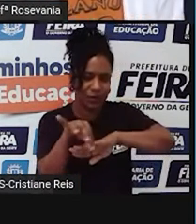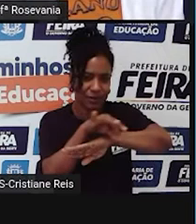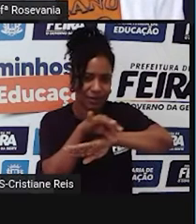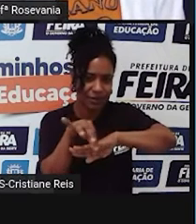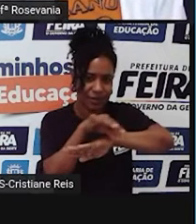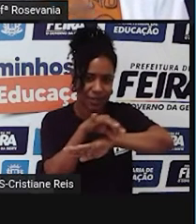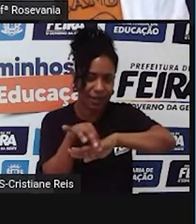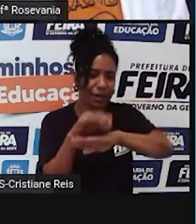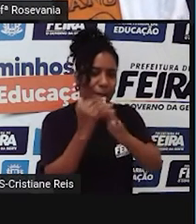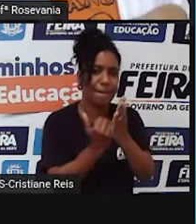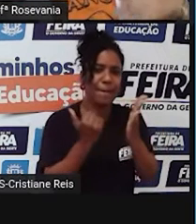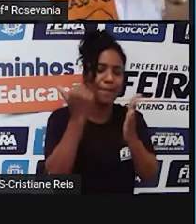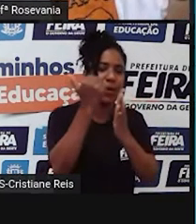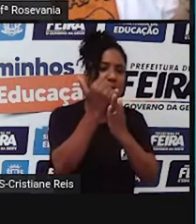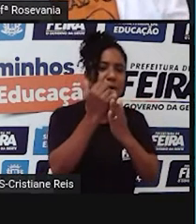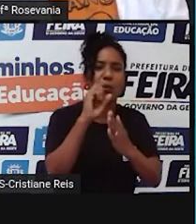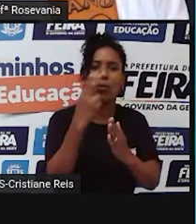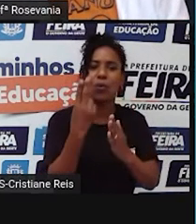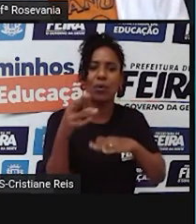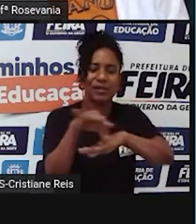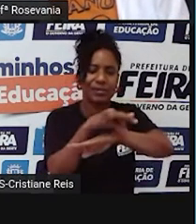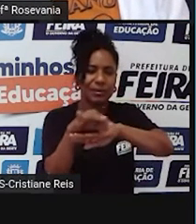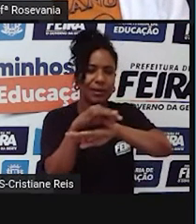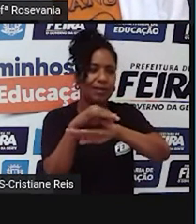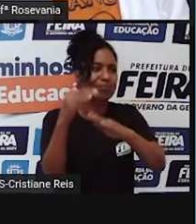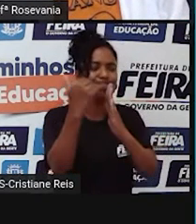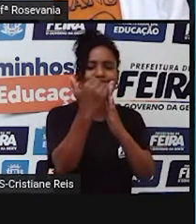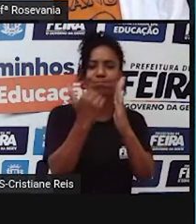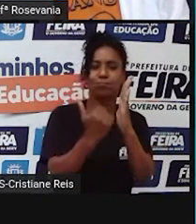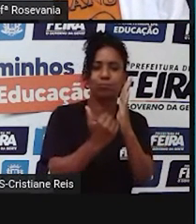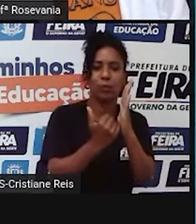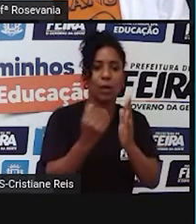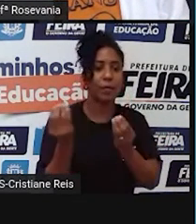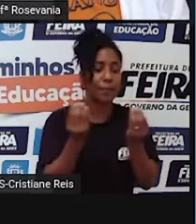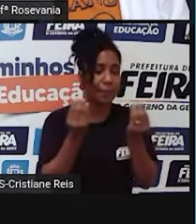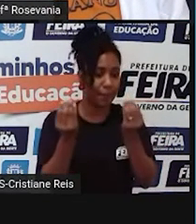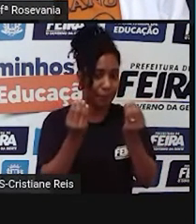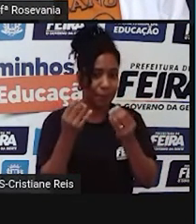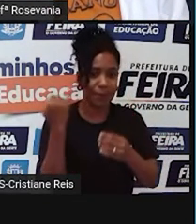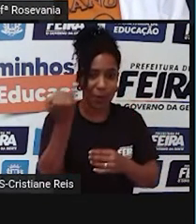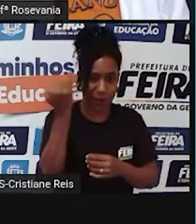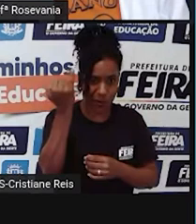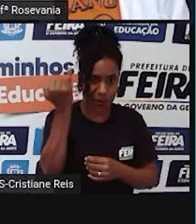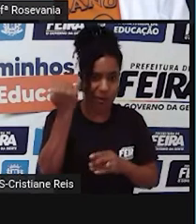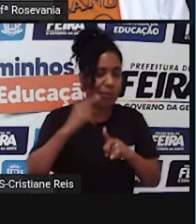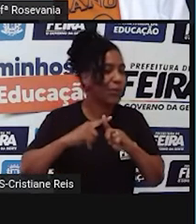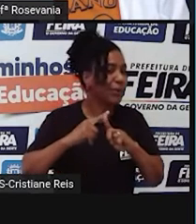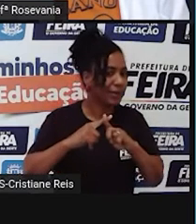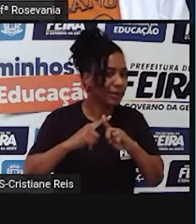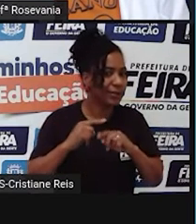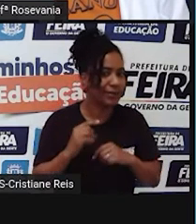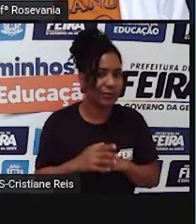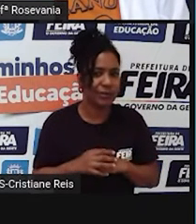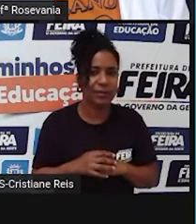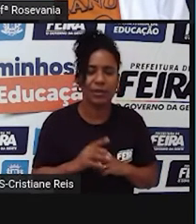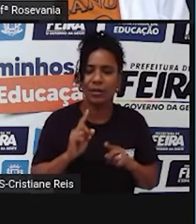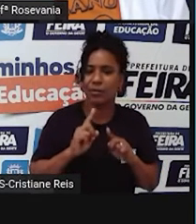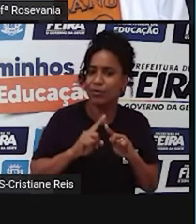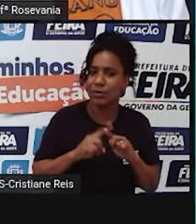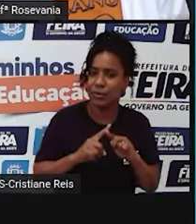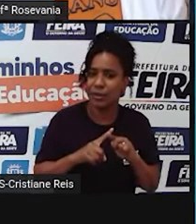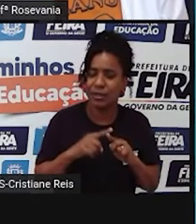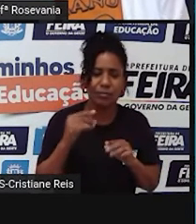usar uma escala maior ou de se usar uma escala menor. Percebam aqui, mais uma vez, por que que não tem para a unidade